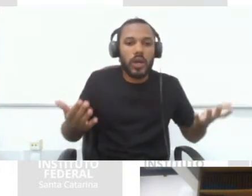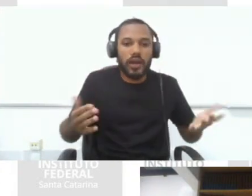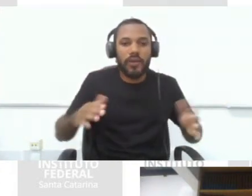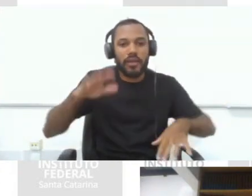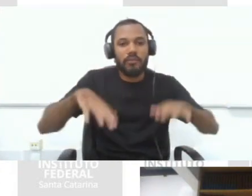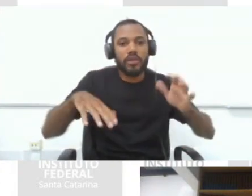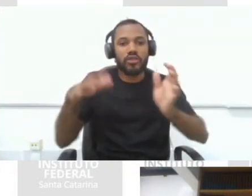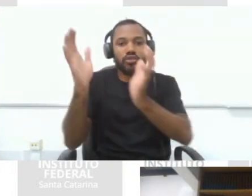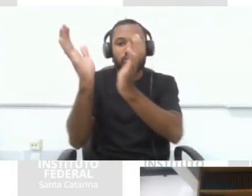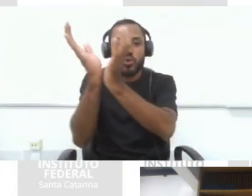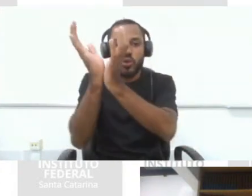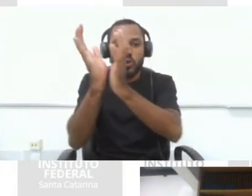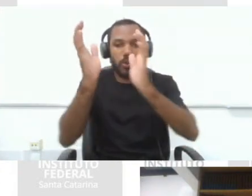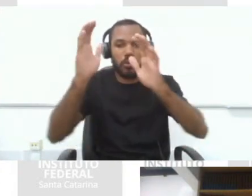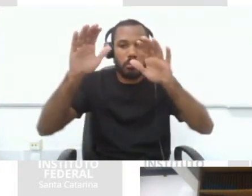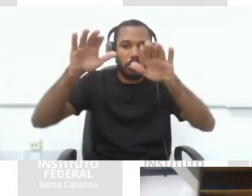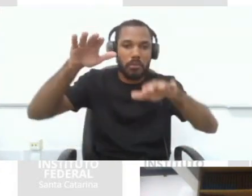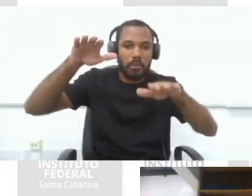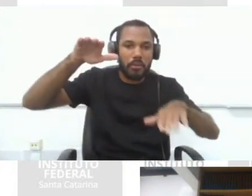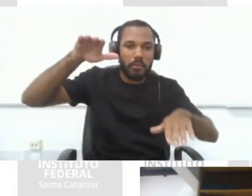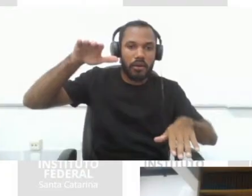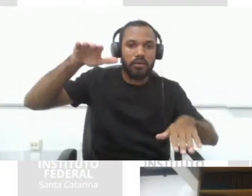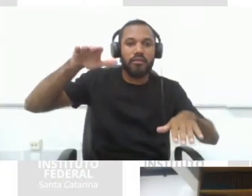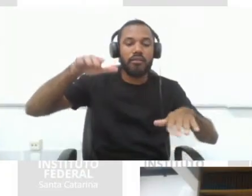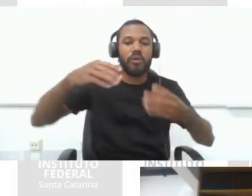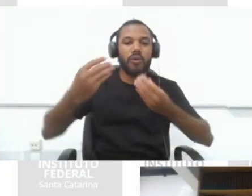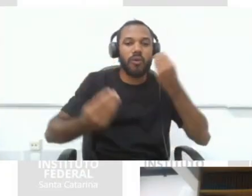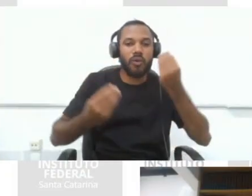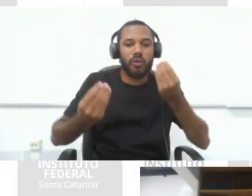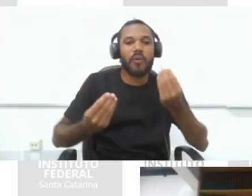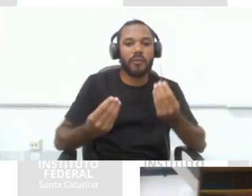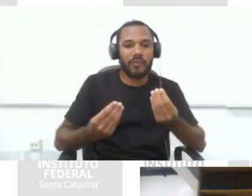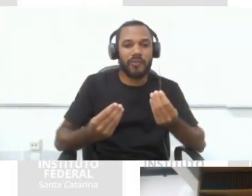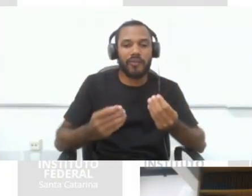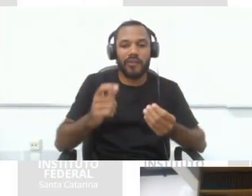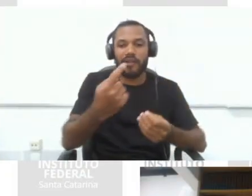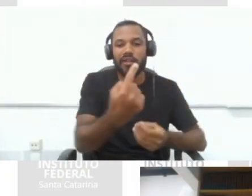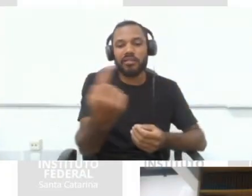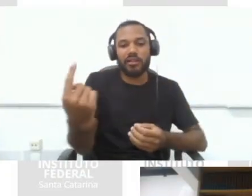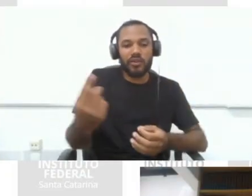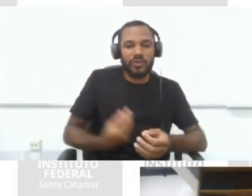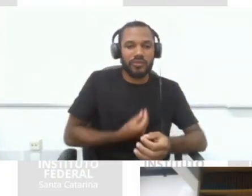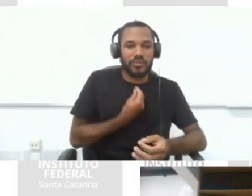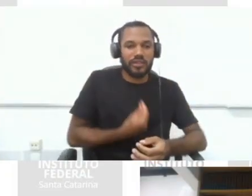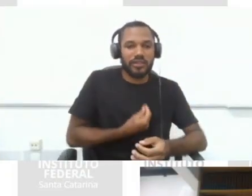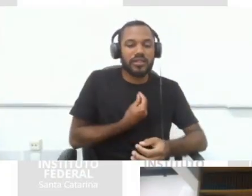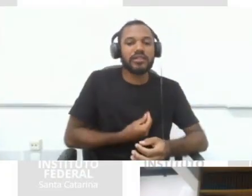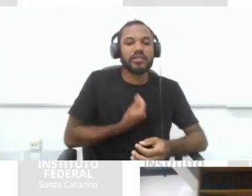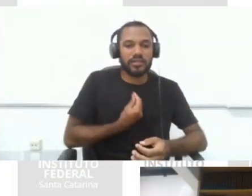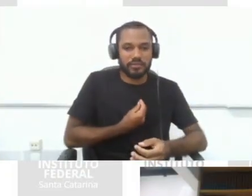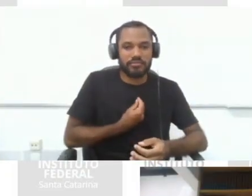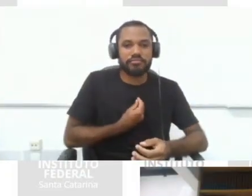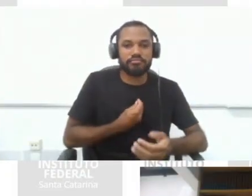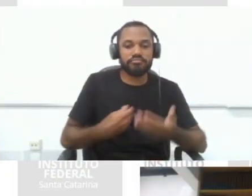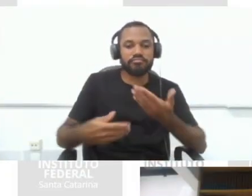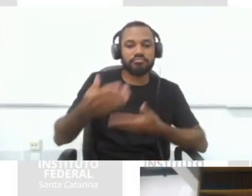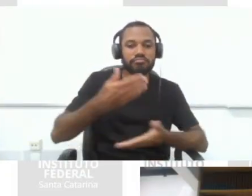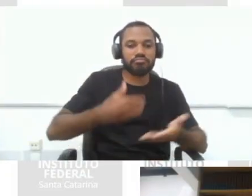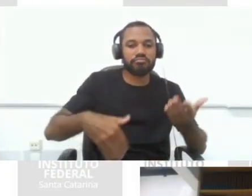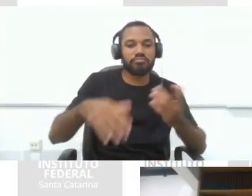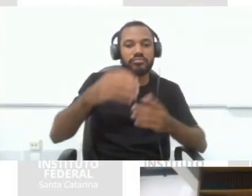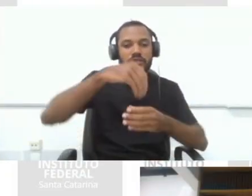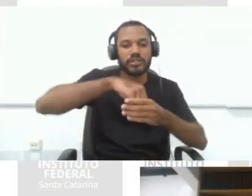né? Conforme as pessoas produzem a sua existência, né? E conforme elas se colocam ali